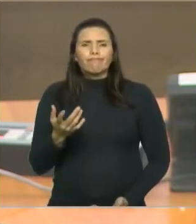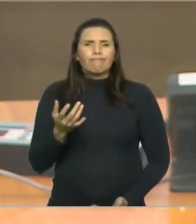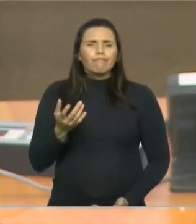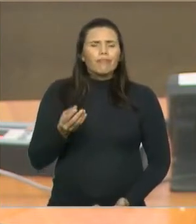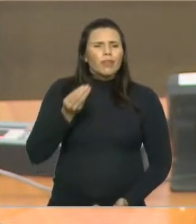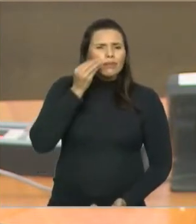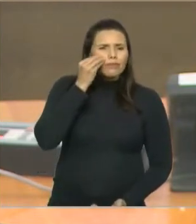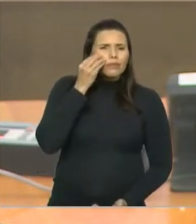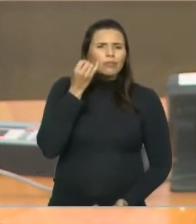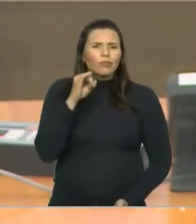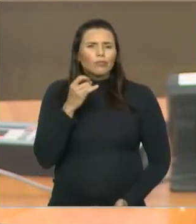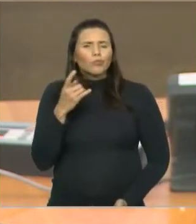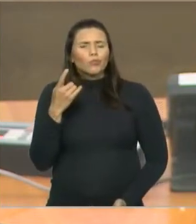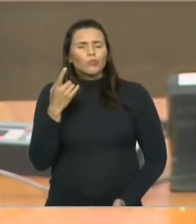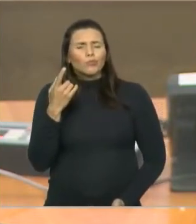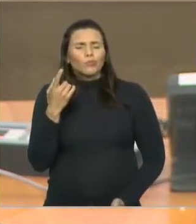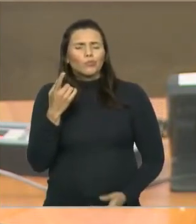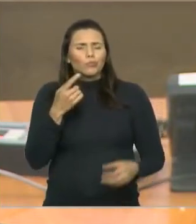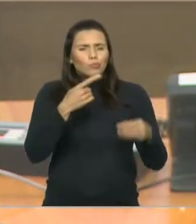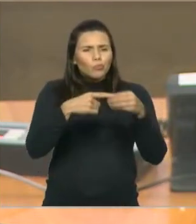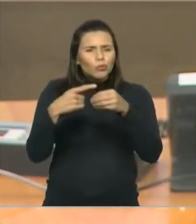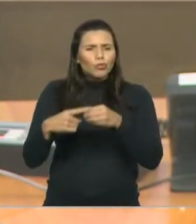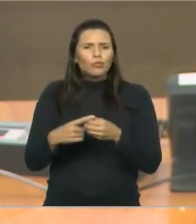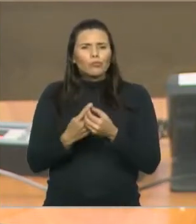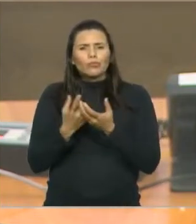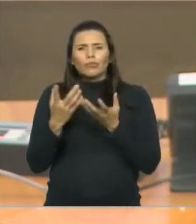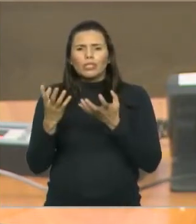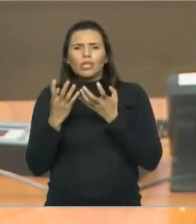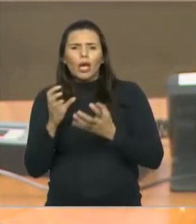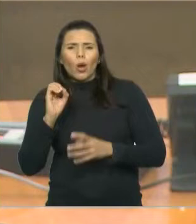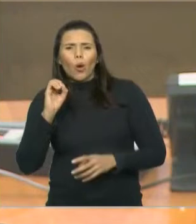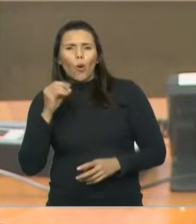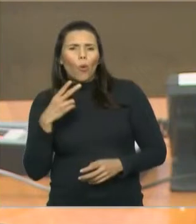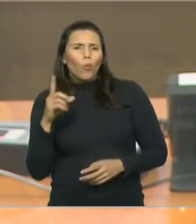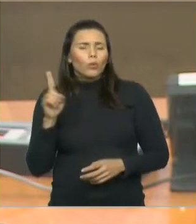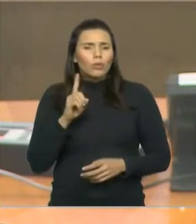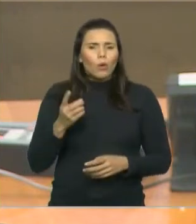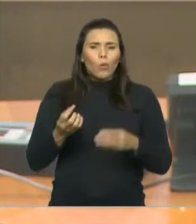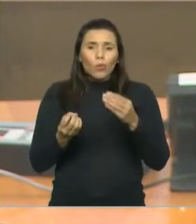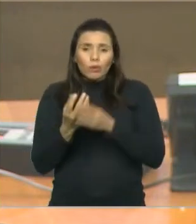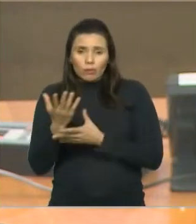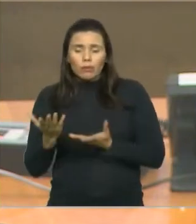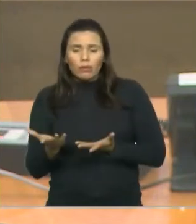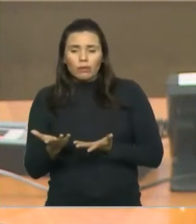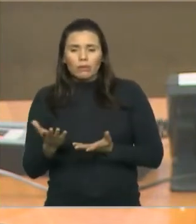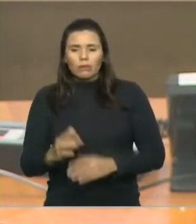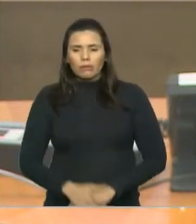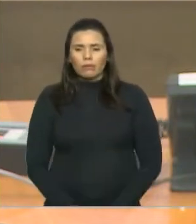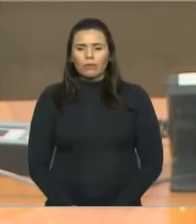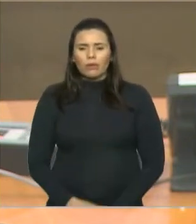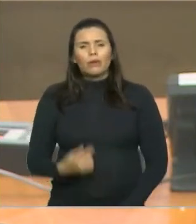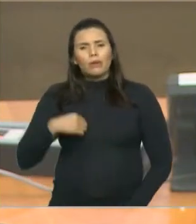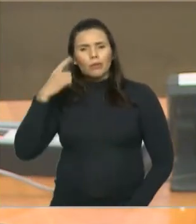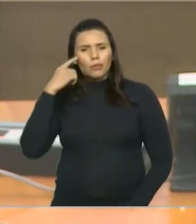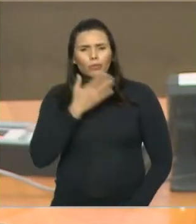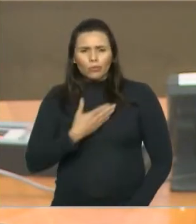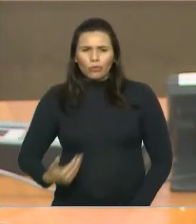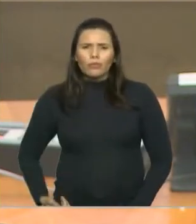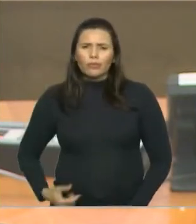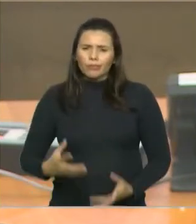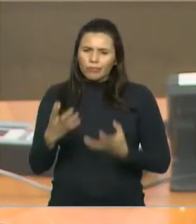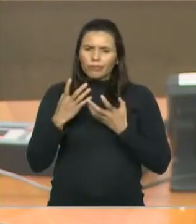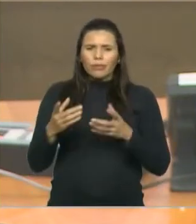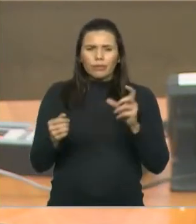menos o instrumento jurídico estará dado, que é criar esse arcabouço jurídico. O governo pretende fazer, o governo quer